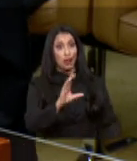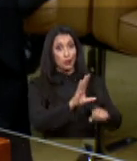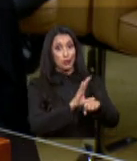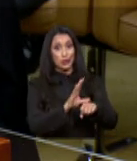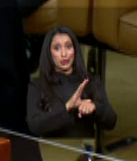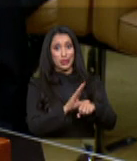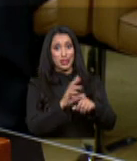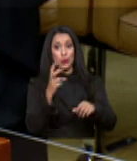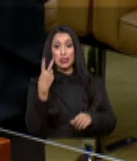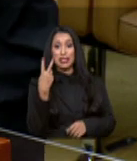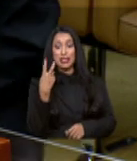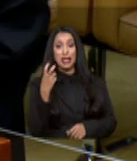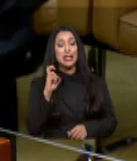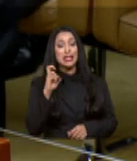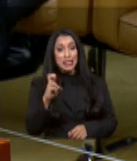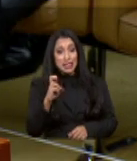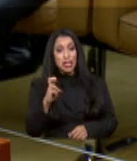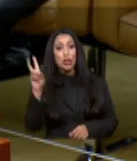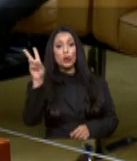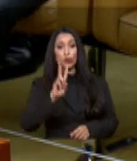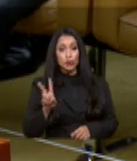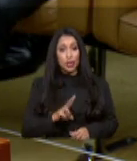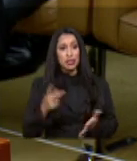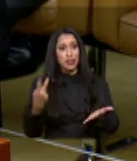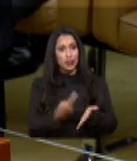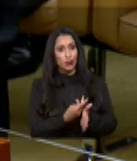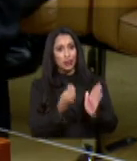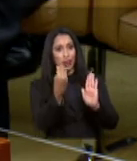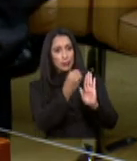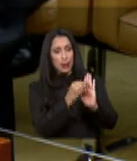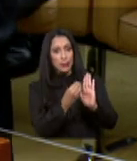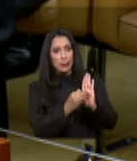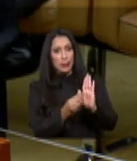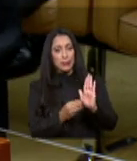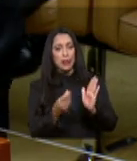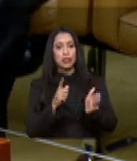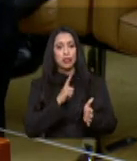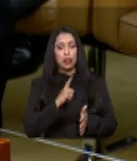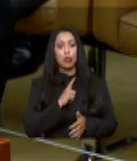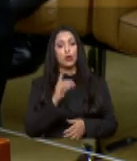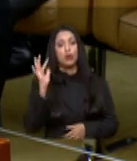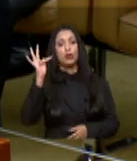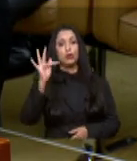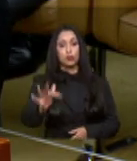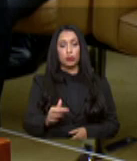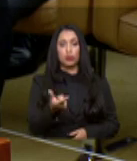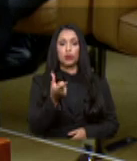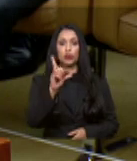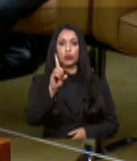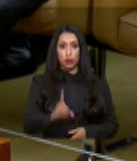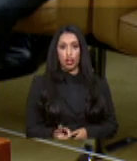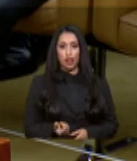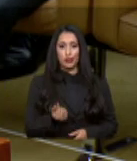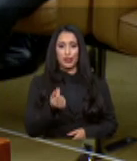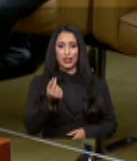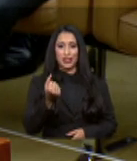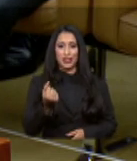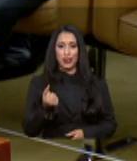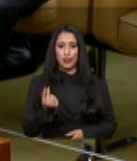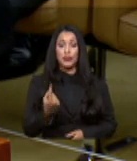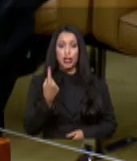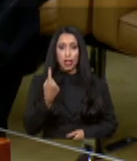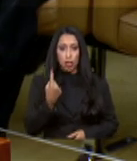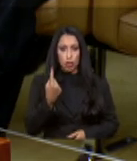da República. 4 delas é para tratar de pagamentos futuros, logo, na pauta de direito conjunto, financeiro. ADPF 760 e uma e